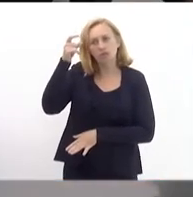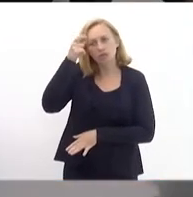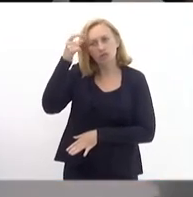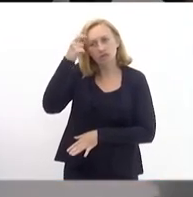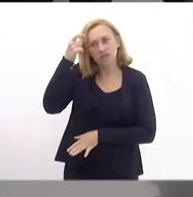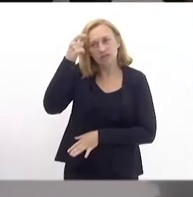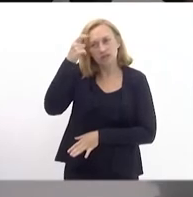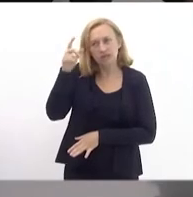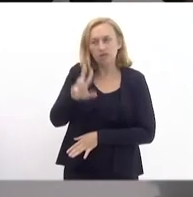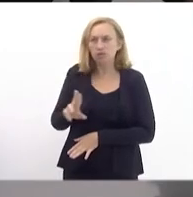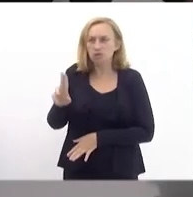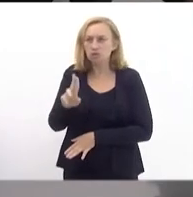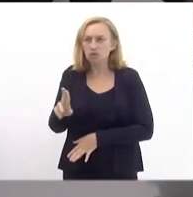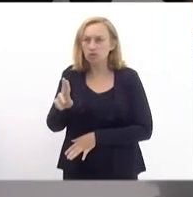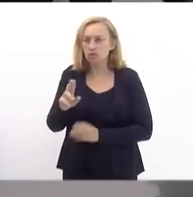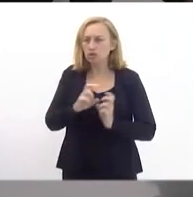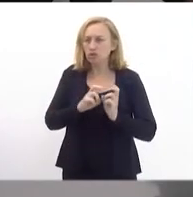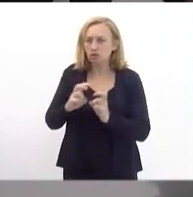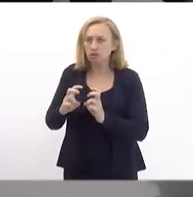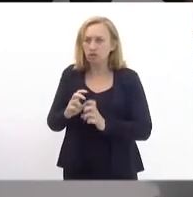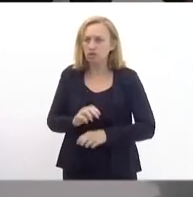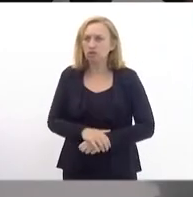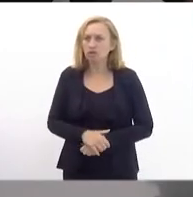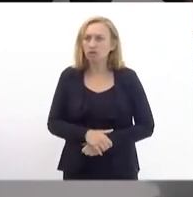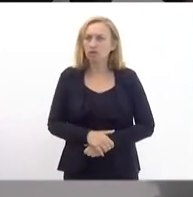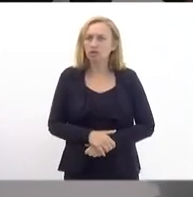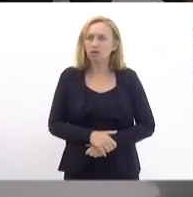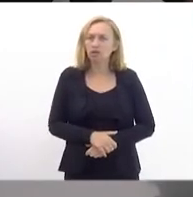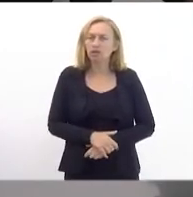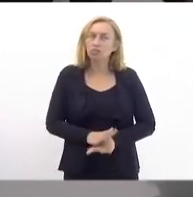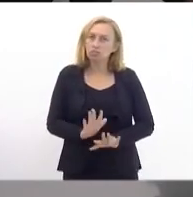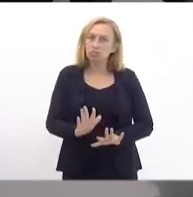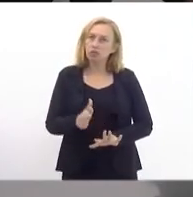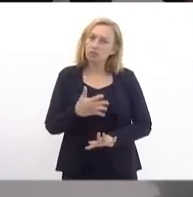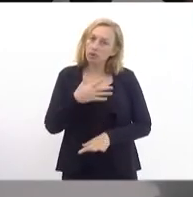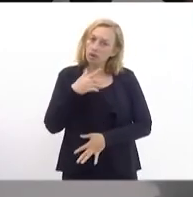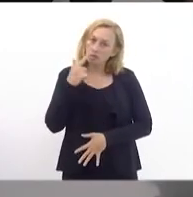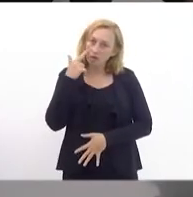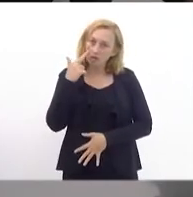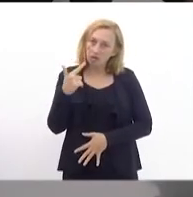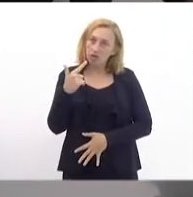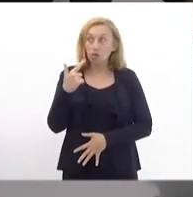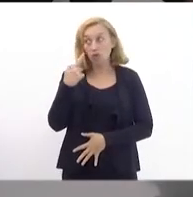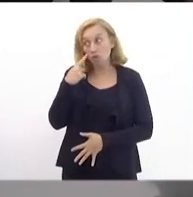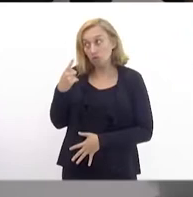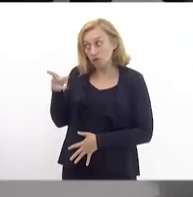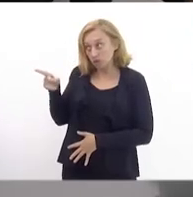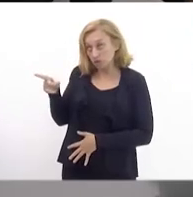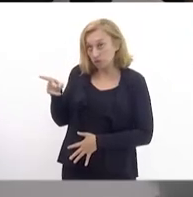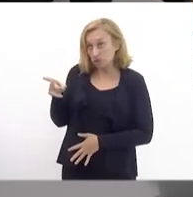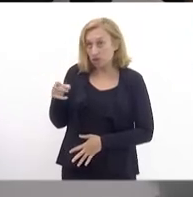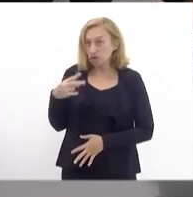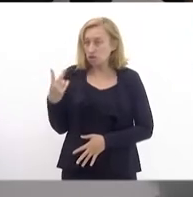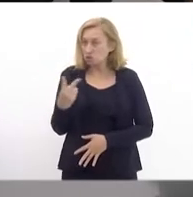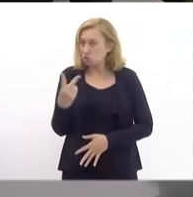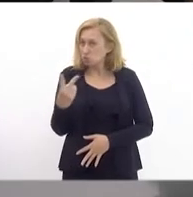no meu ponto de vista, o conselho de. O que eu vi ali eram essas